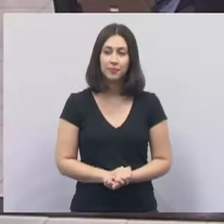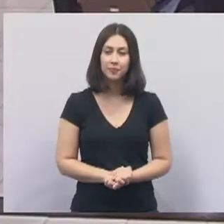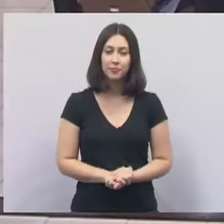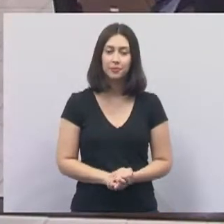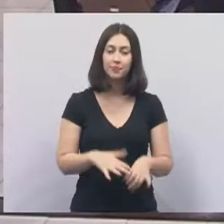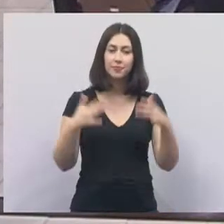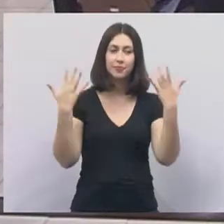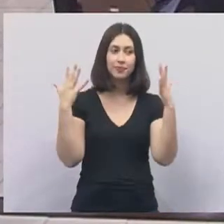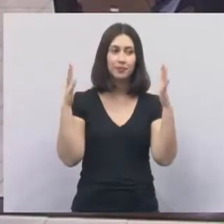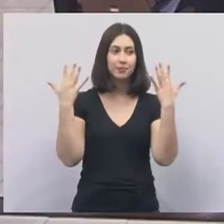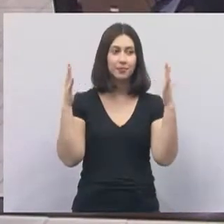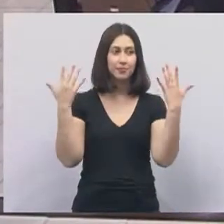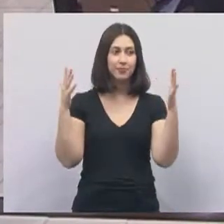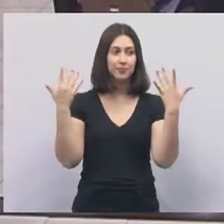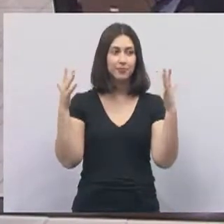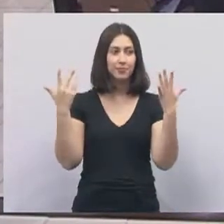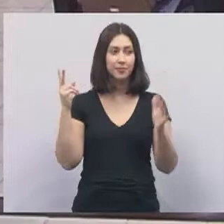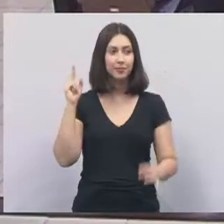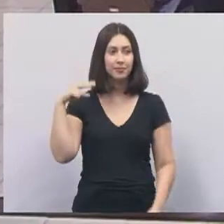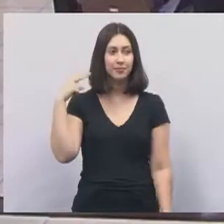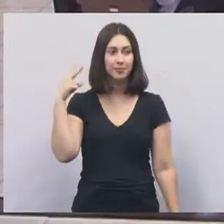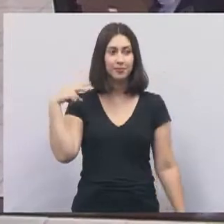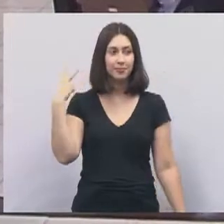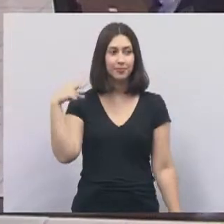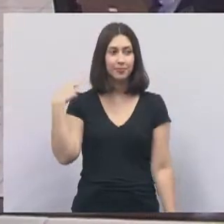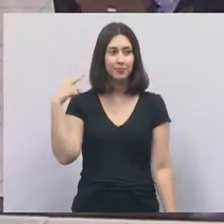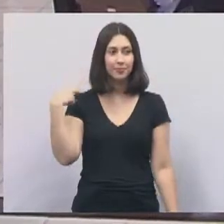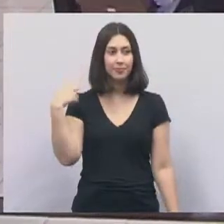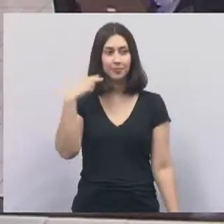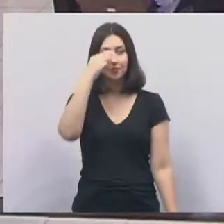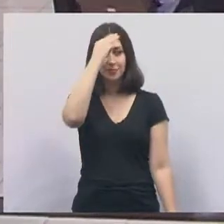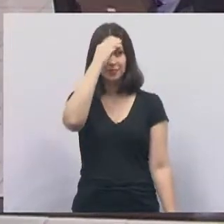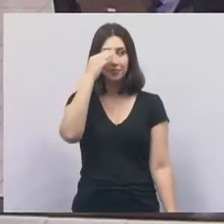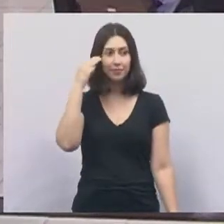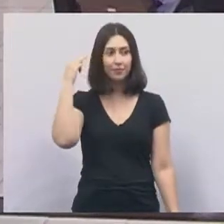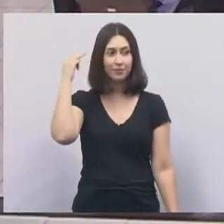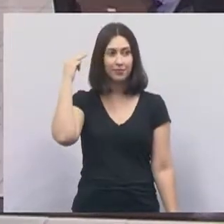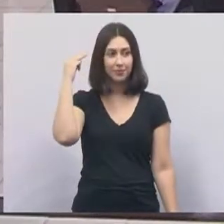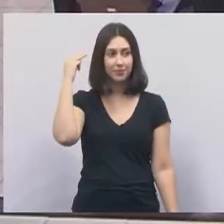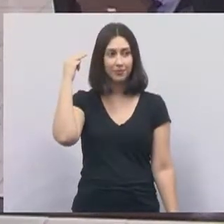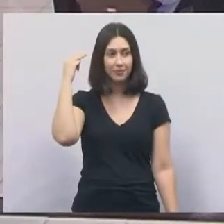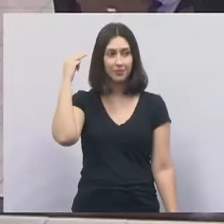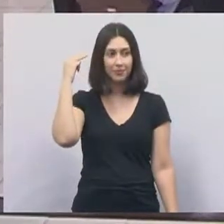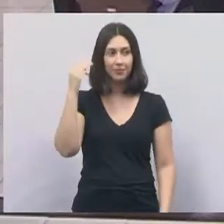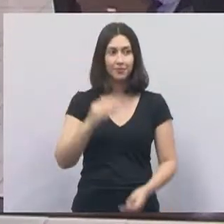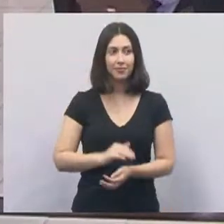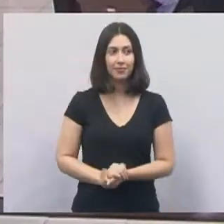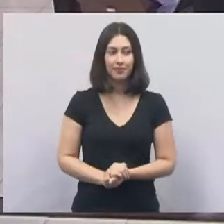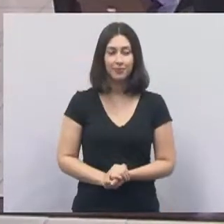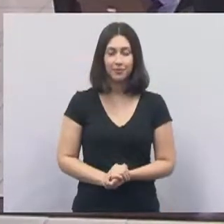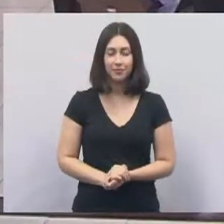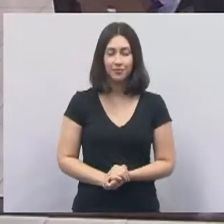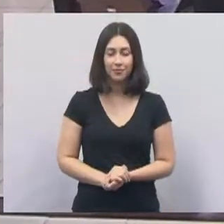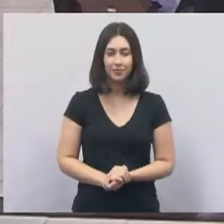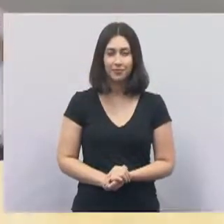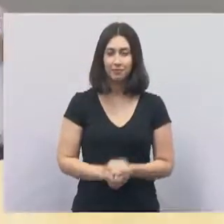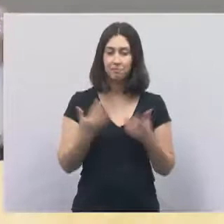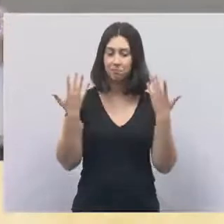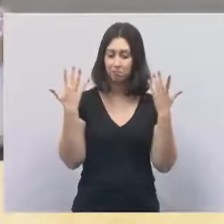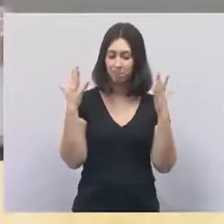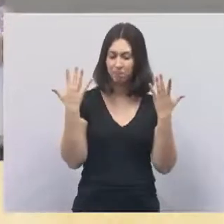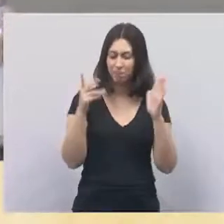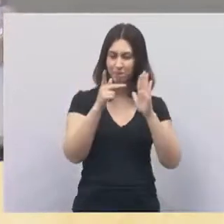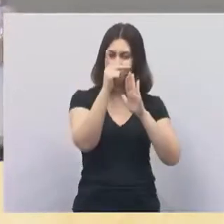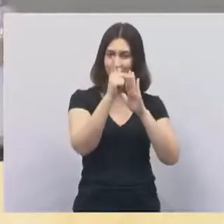parabenizar a Vereadora Maria Amélia pelo projeto e dizer